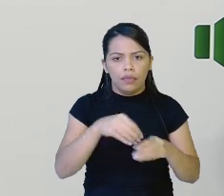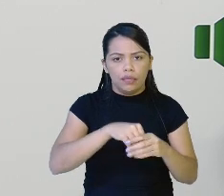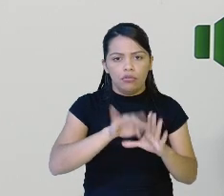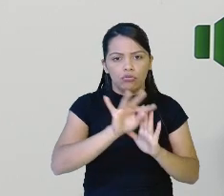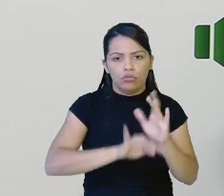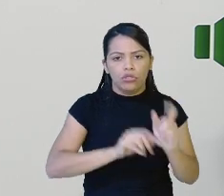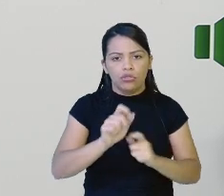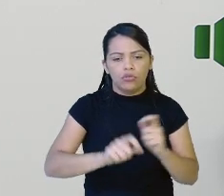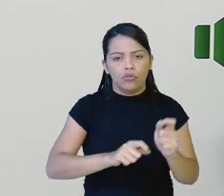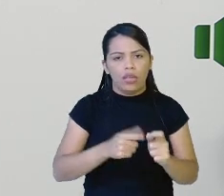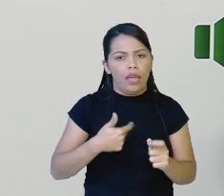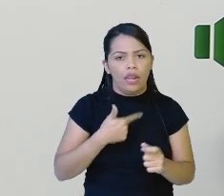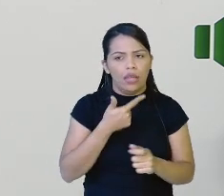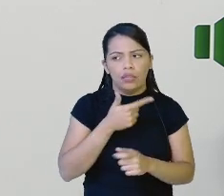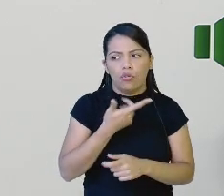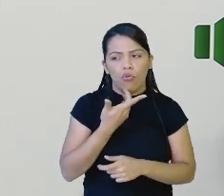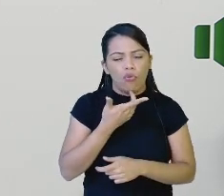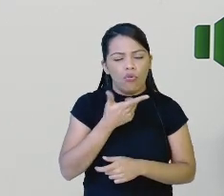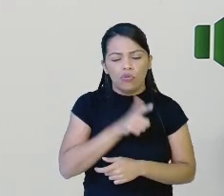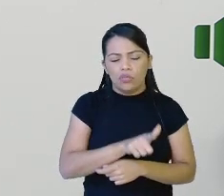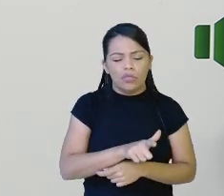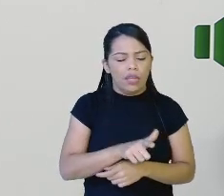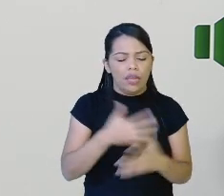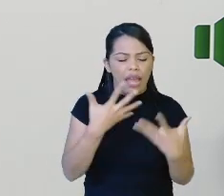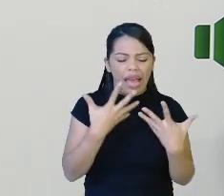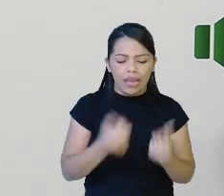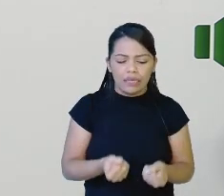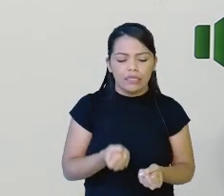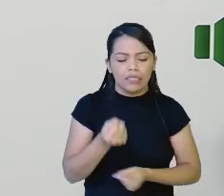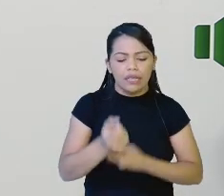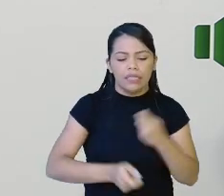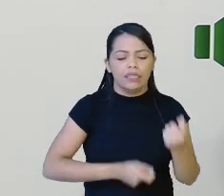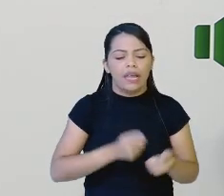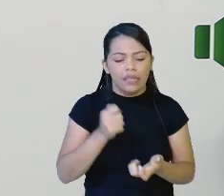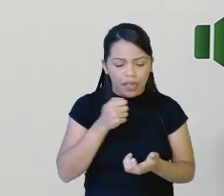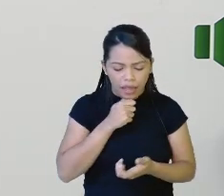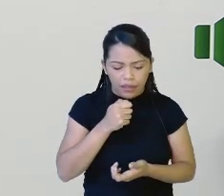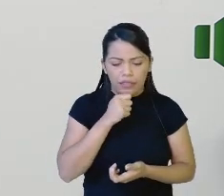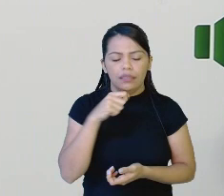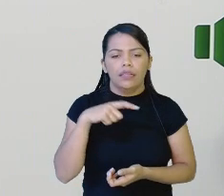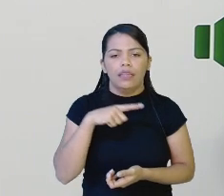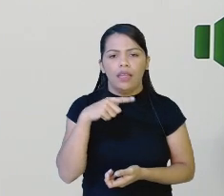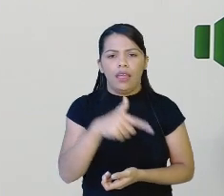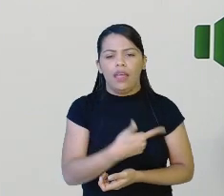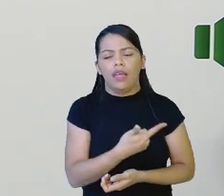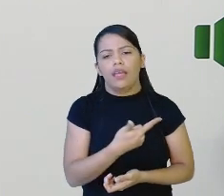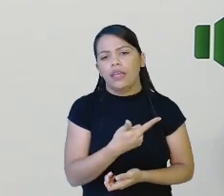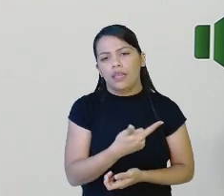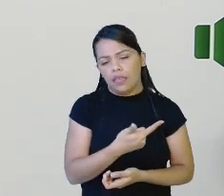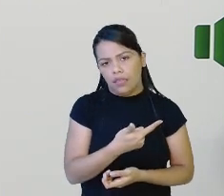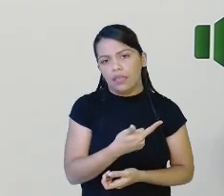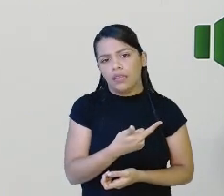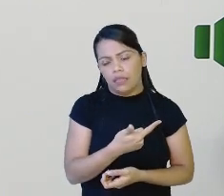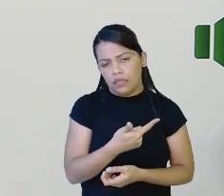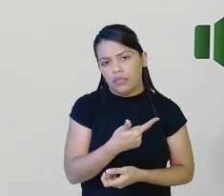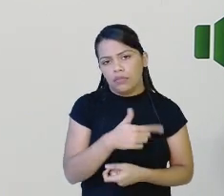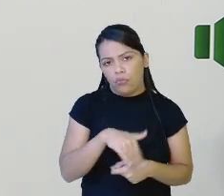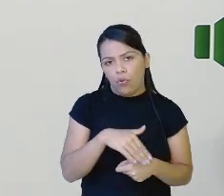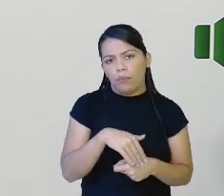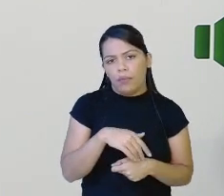conforma em saber que esse tipo de situação acontece ainda no